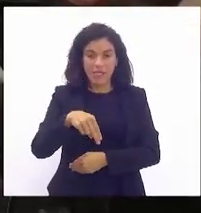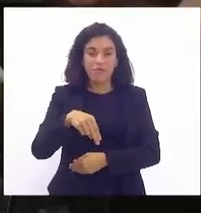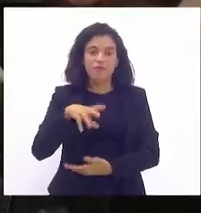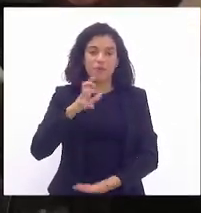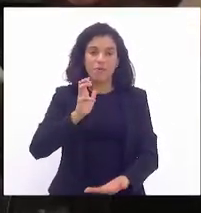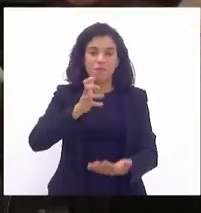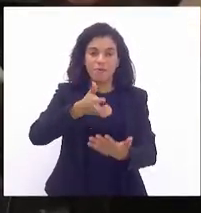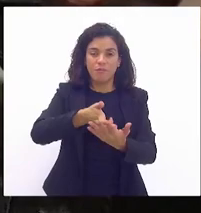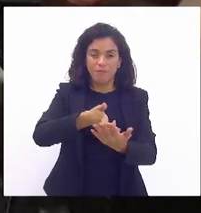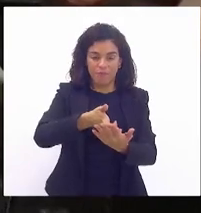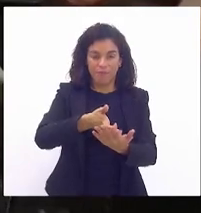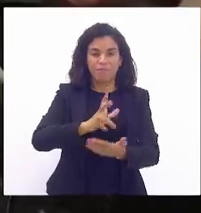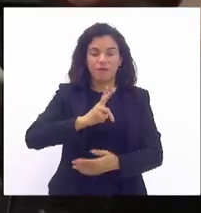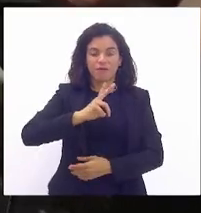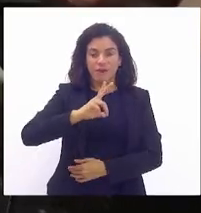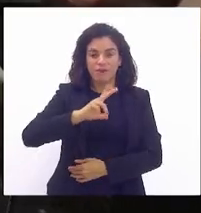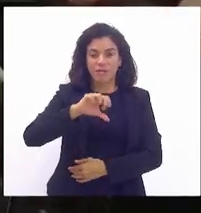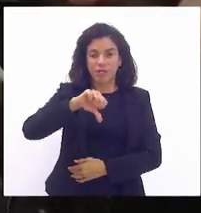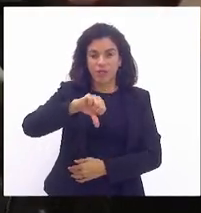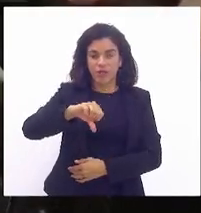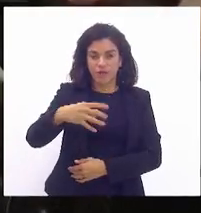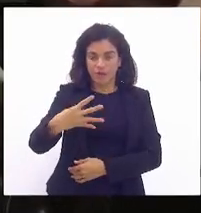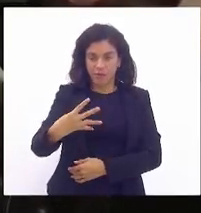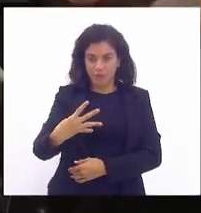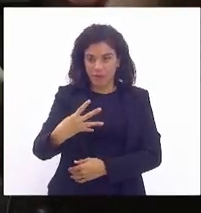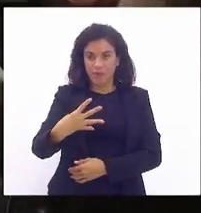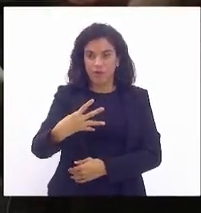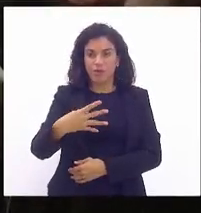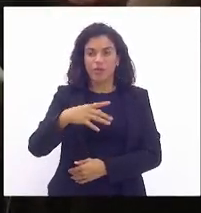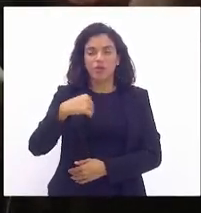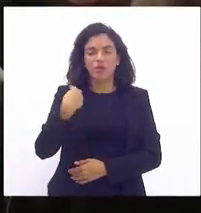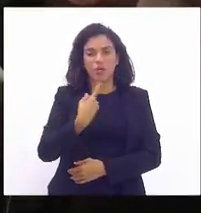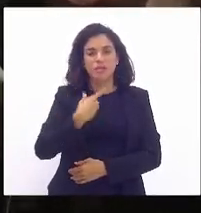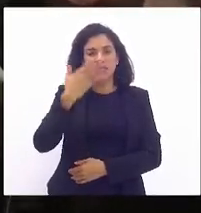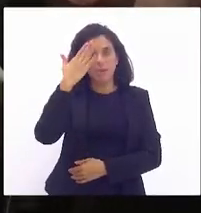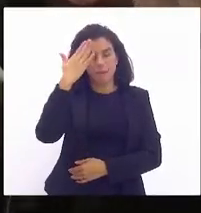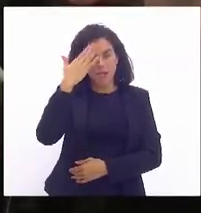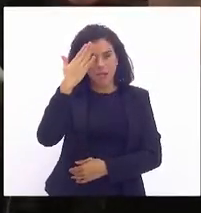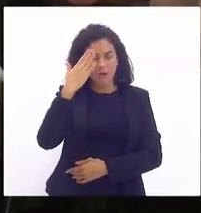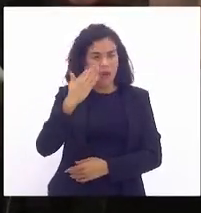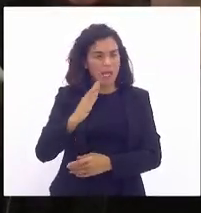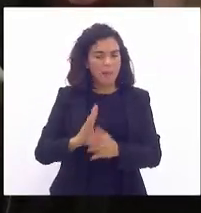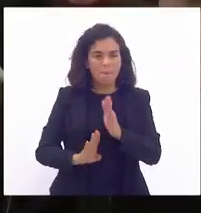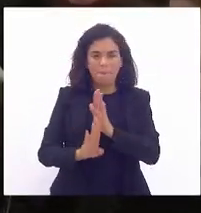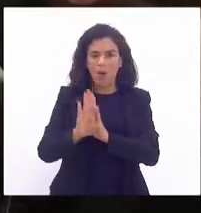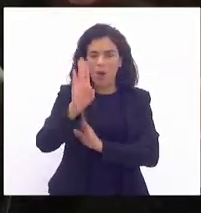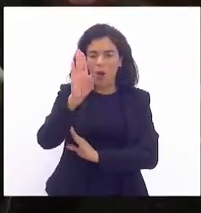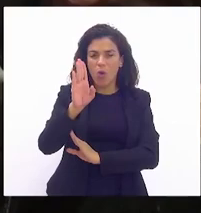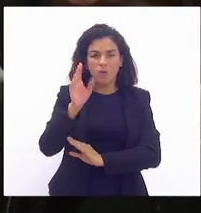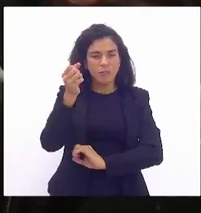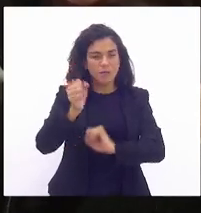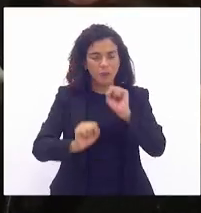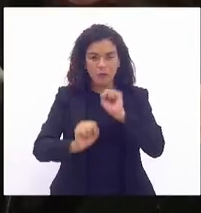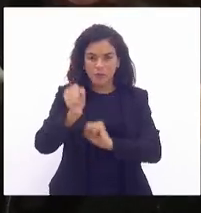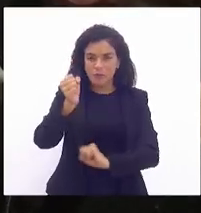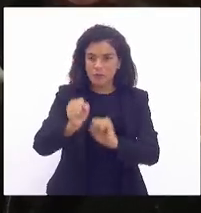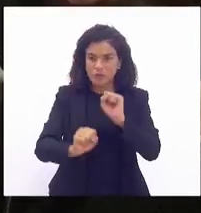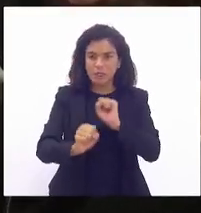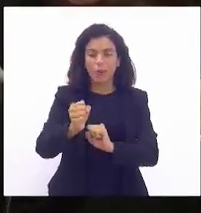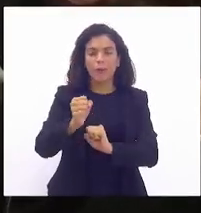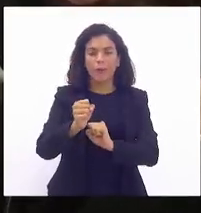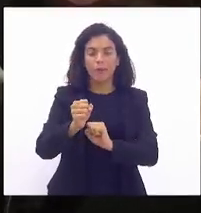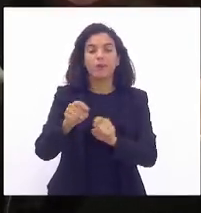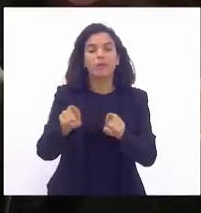94. E a gente sabe que ela bate recorde de produção e os dividendos para os